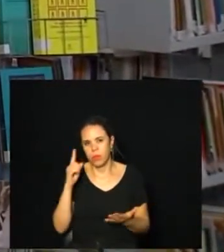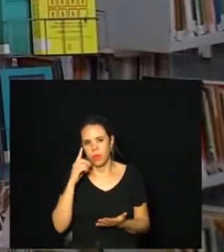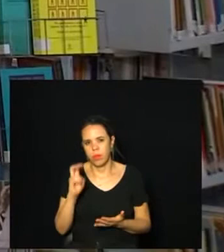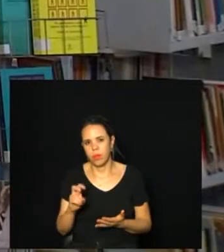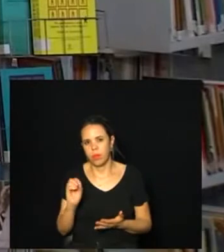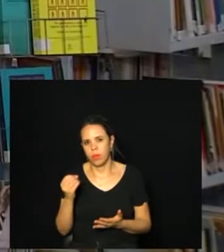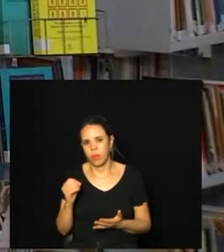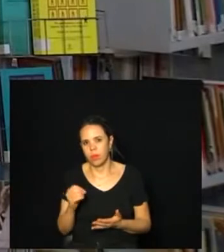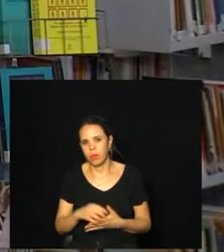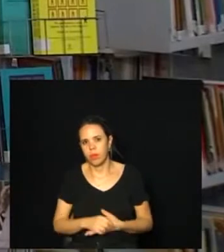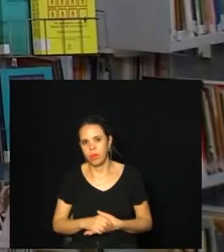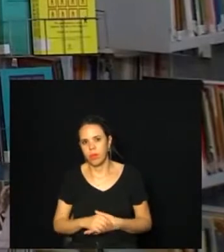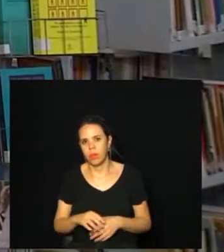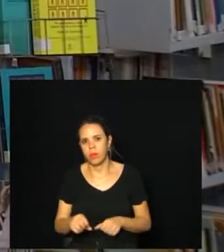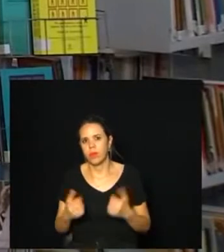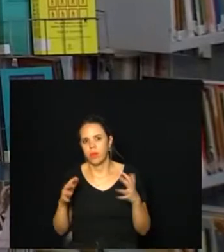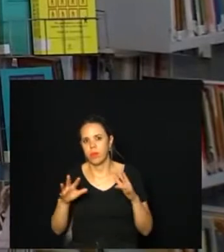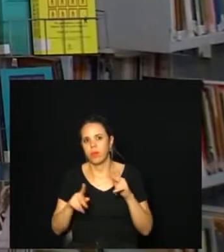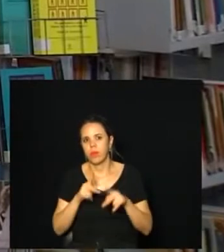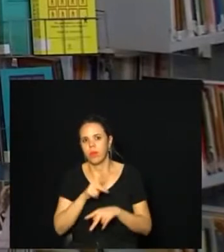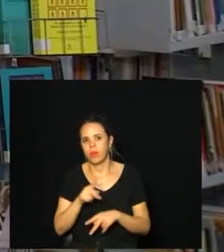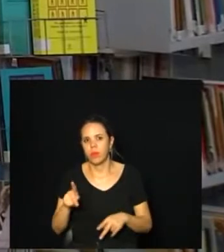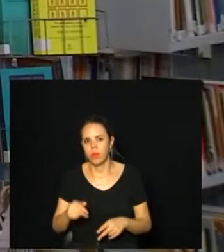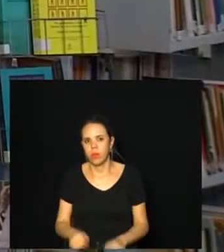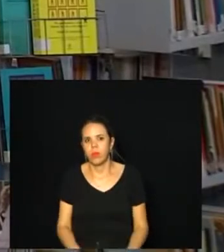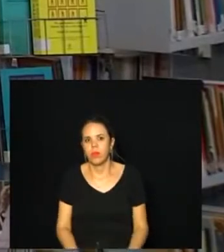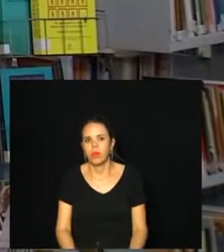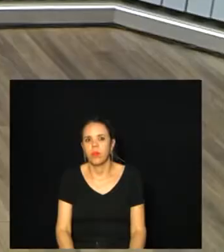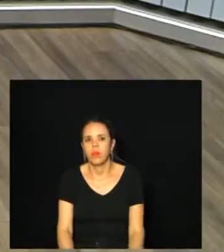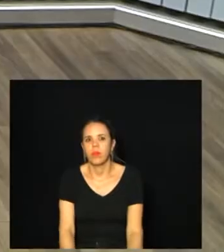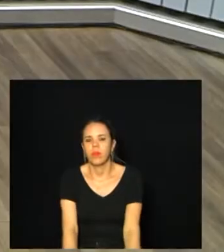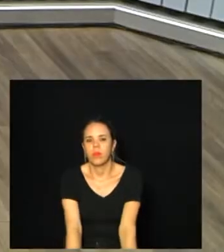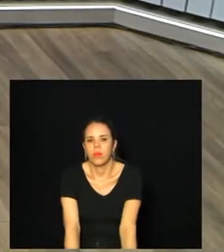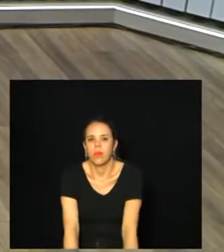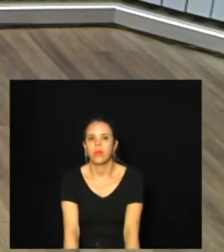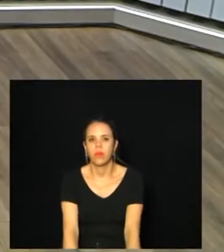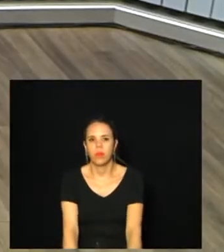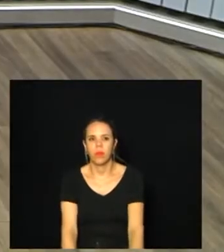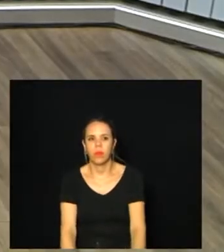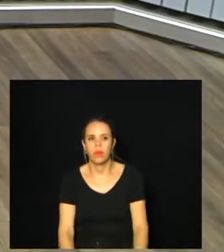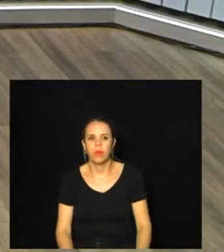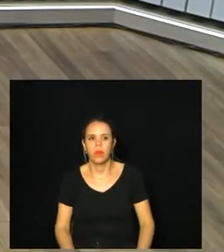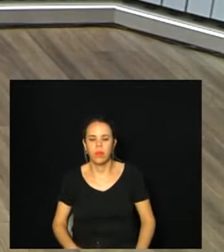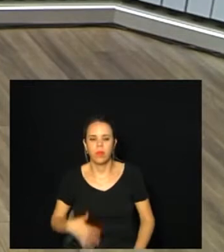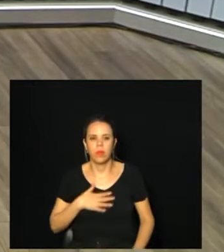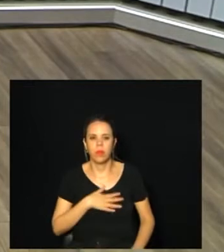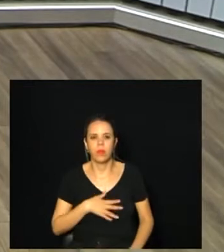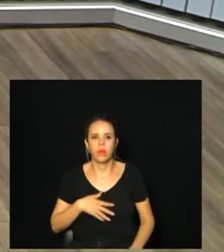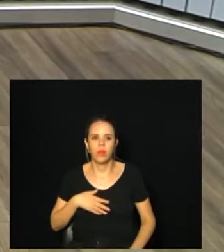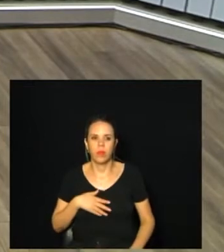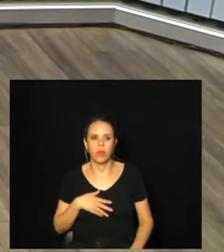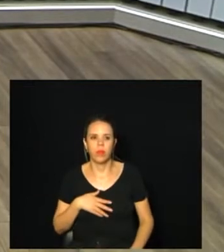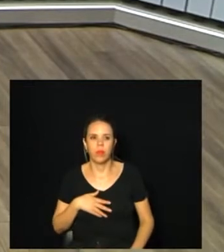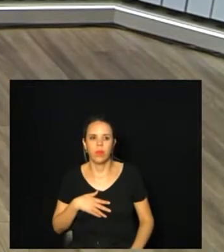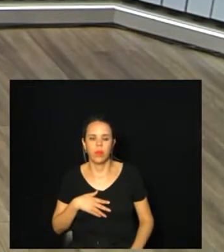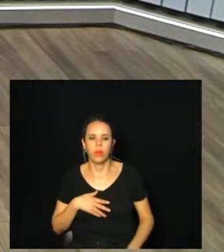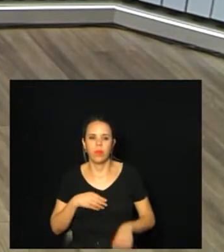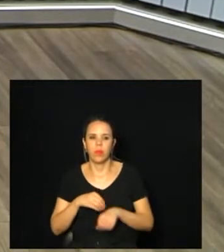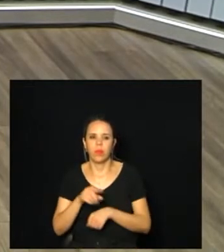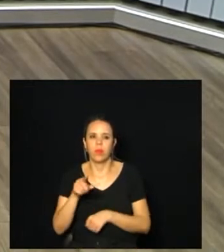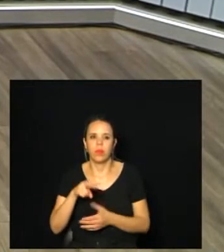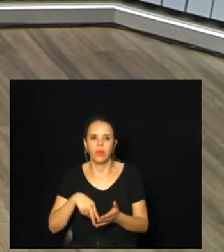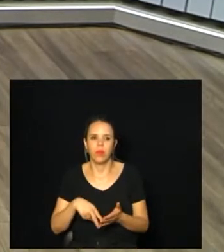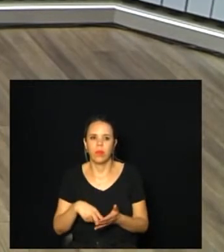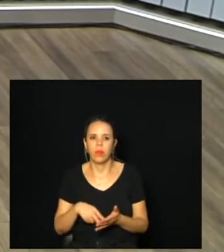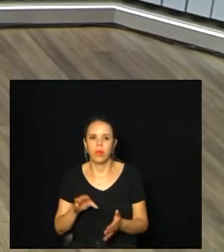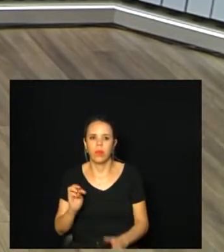de outubro, deixando aí homenagem a todos os educadores. Tem para todos os gostos aí, Mari. Eu indico para você o do